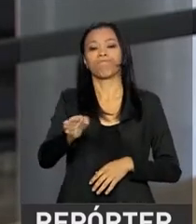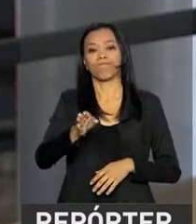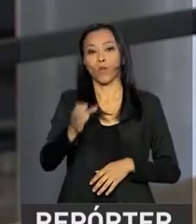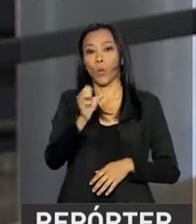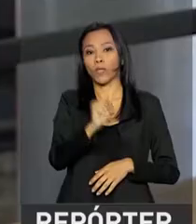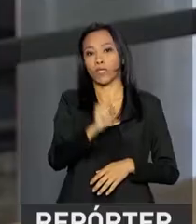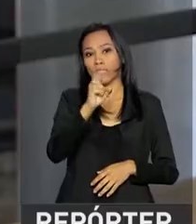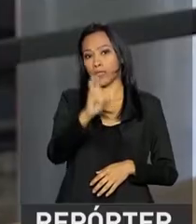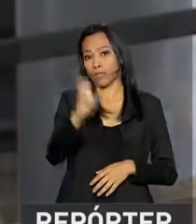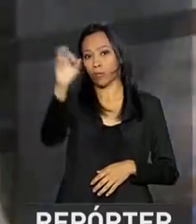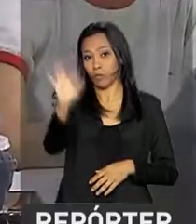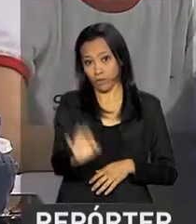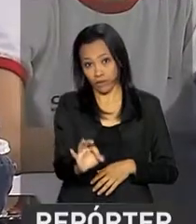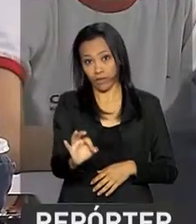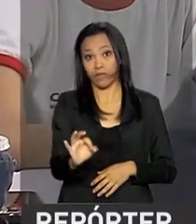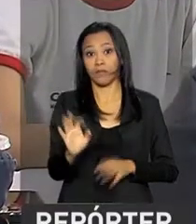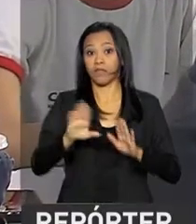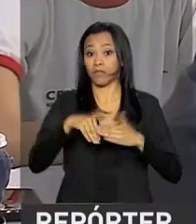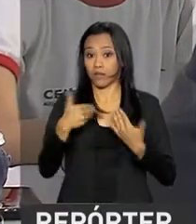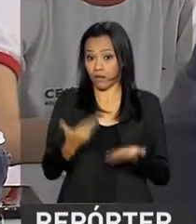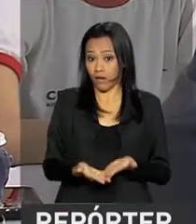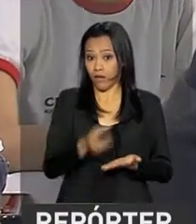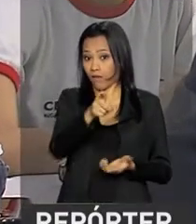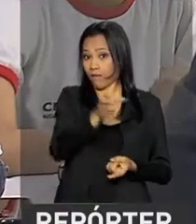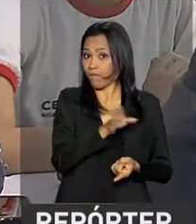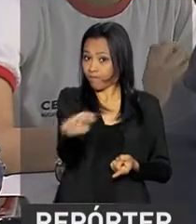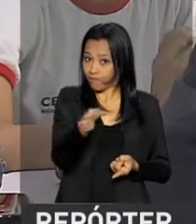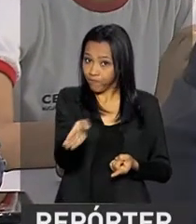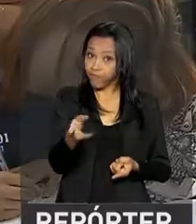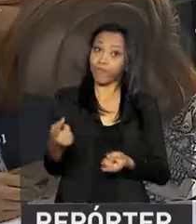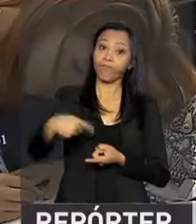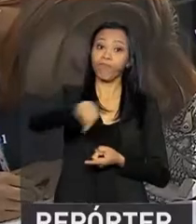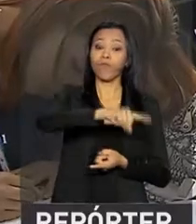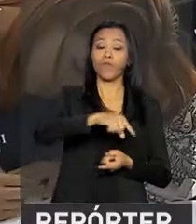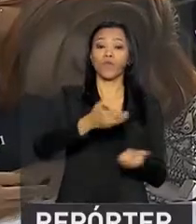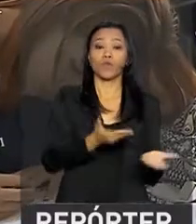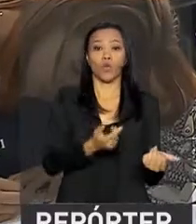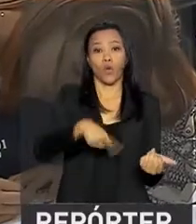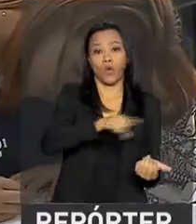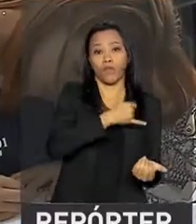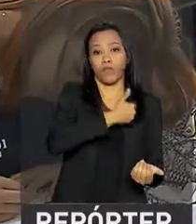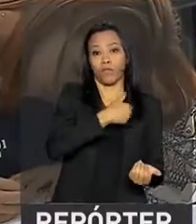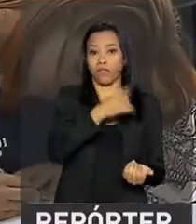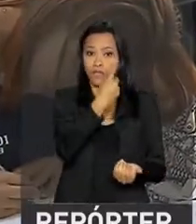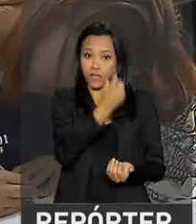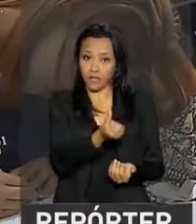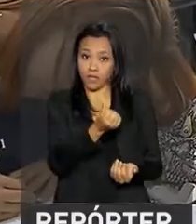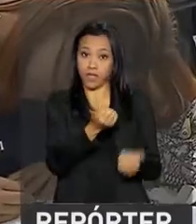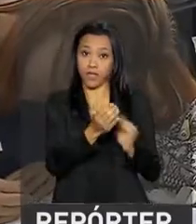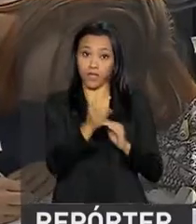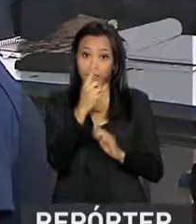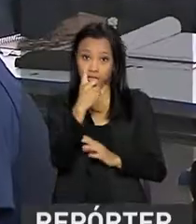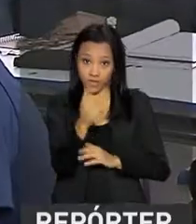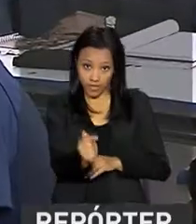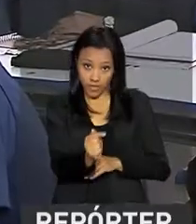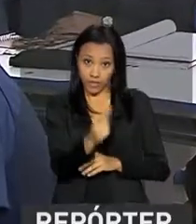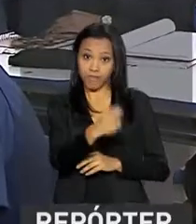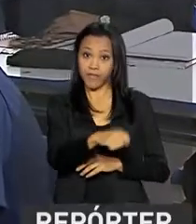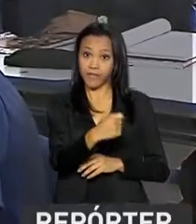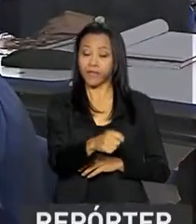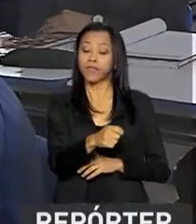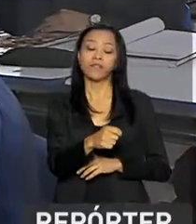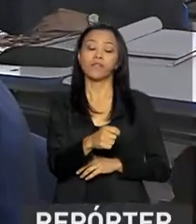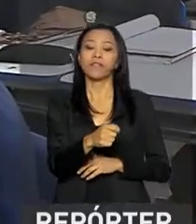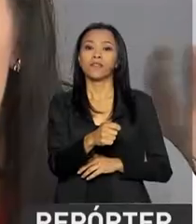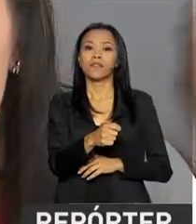85% das aulas já os jovens entre 16 e 17 anos devem comparecer ao